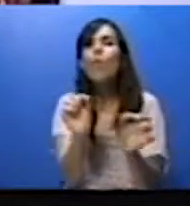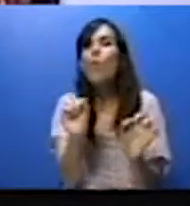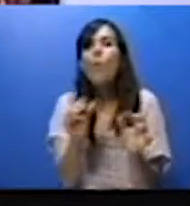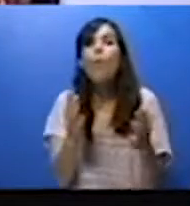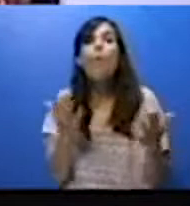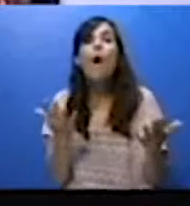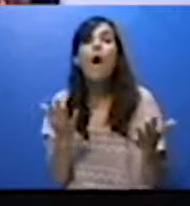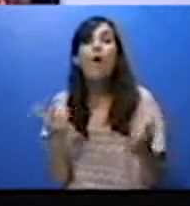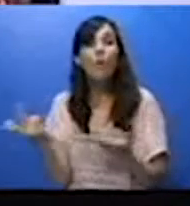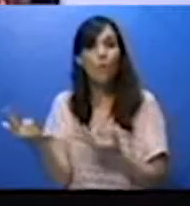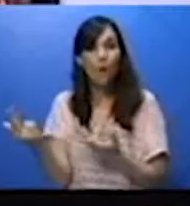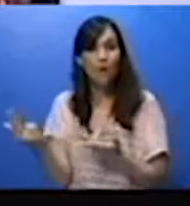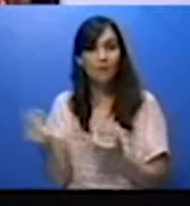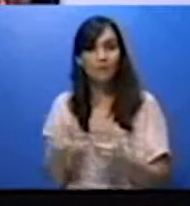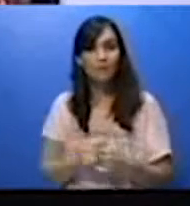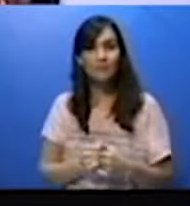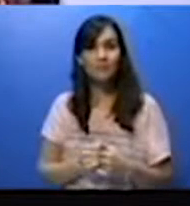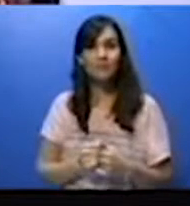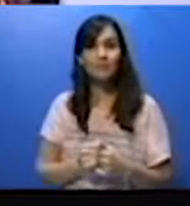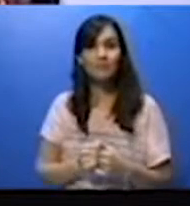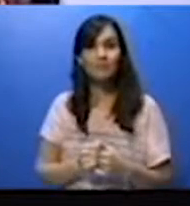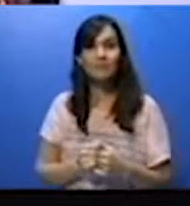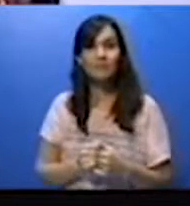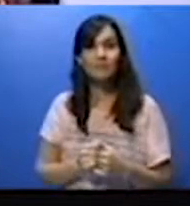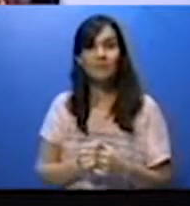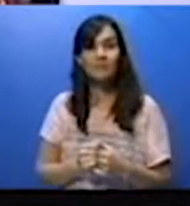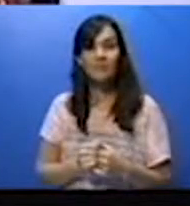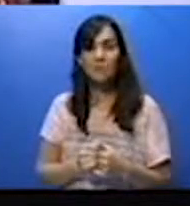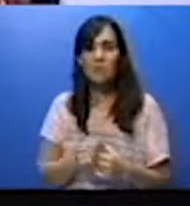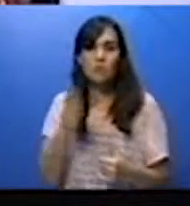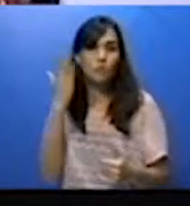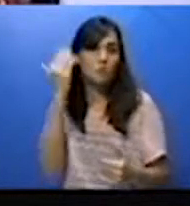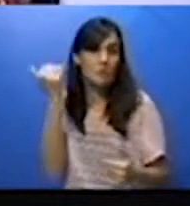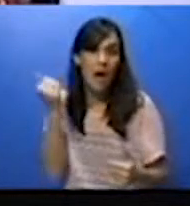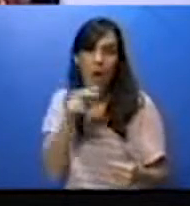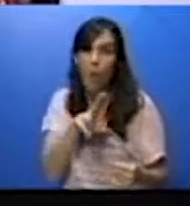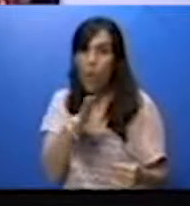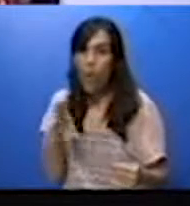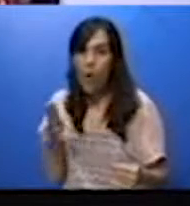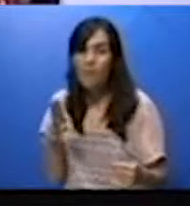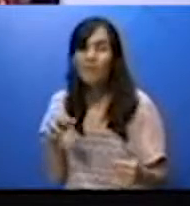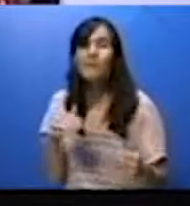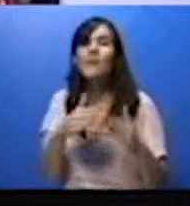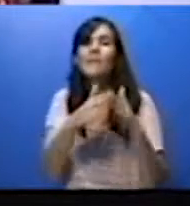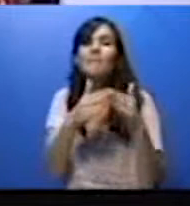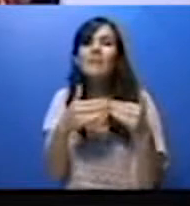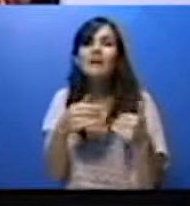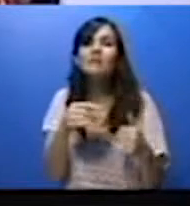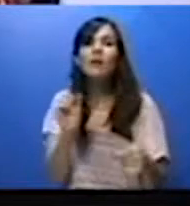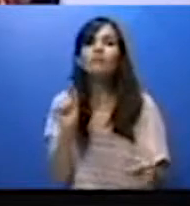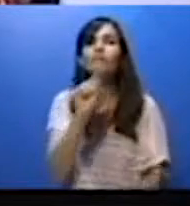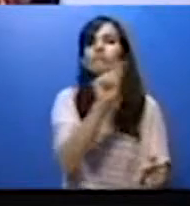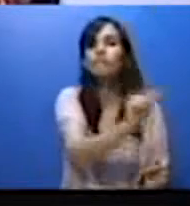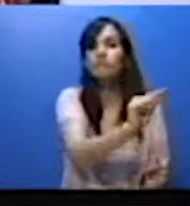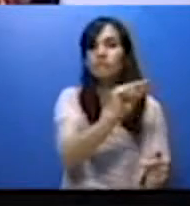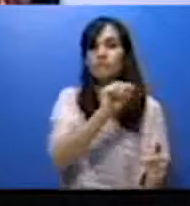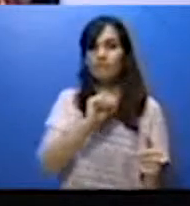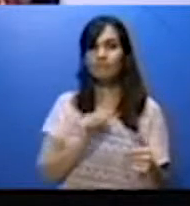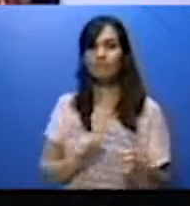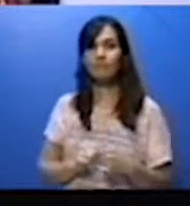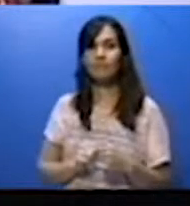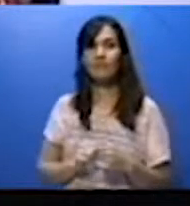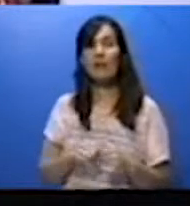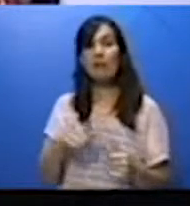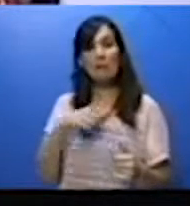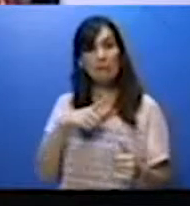sigo a gente espera que ele já diga o antônio tá bom mas se ele não souber também essa trilha contar tá então aqui